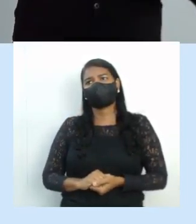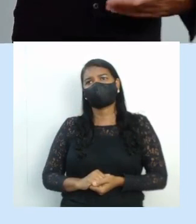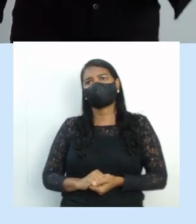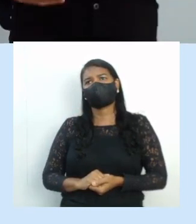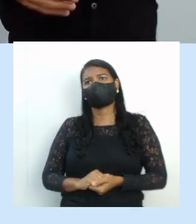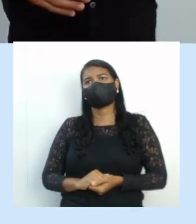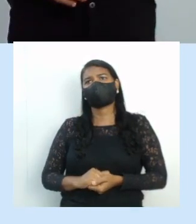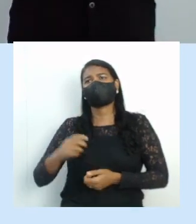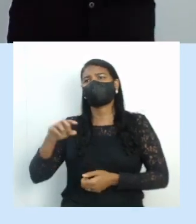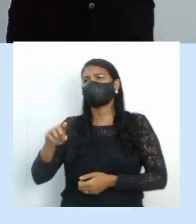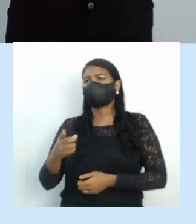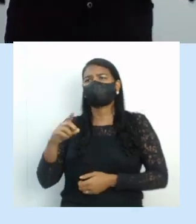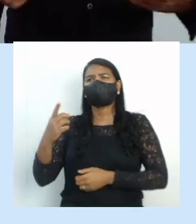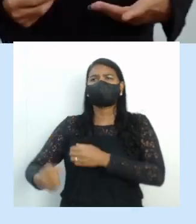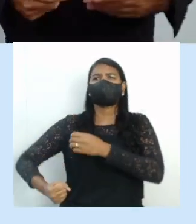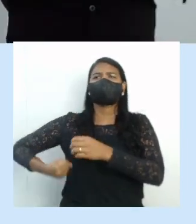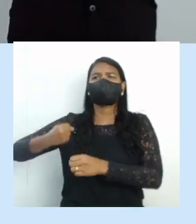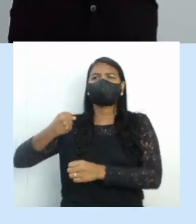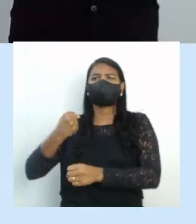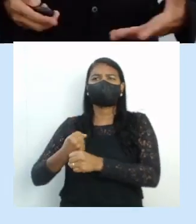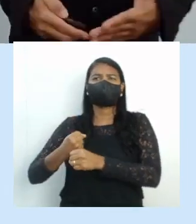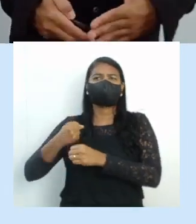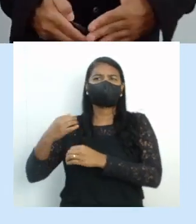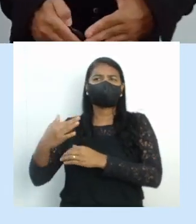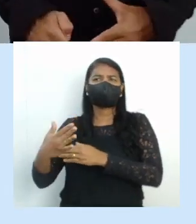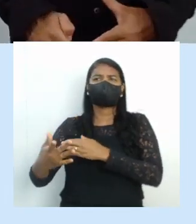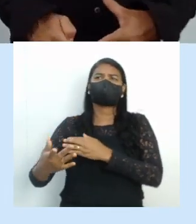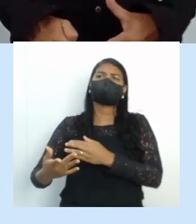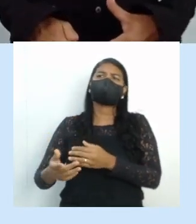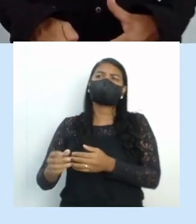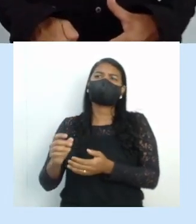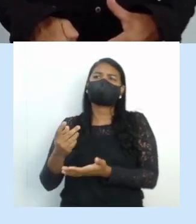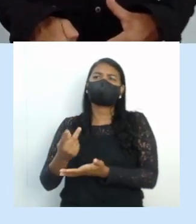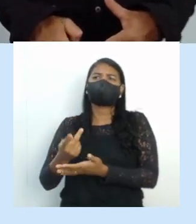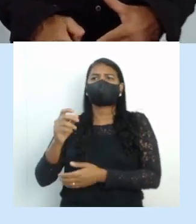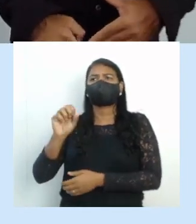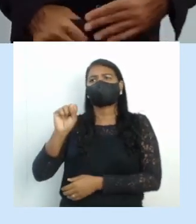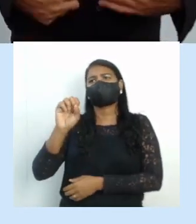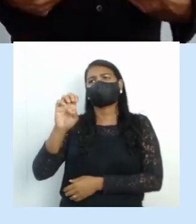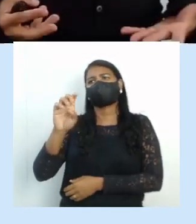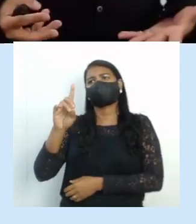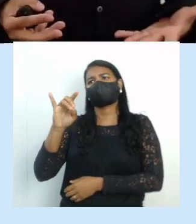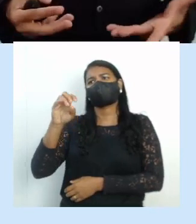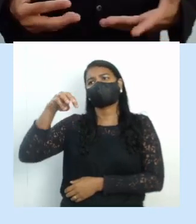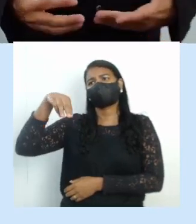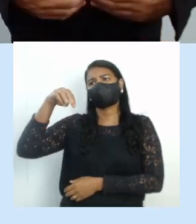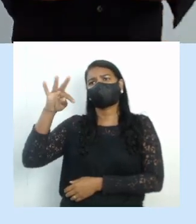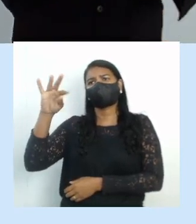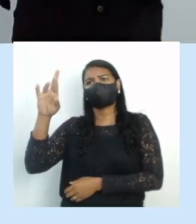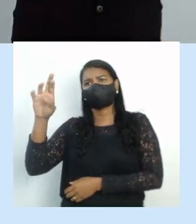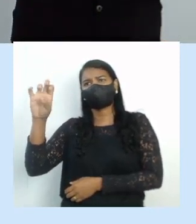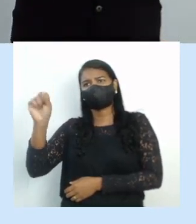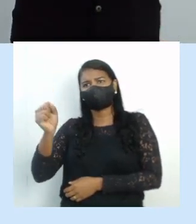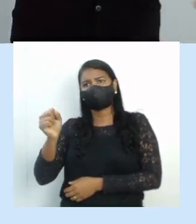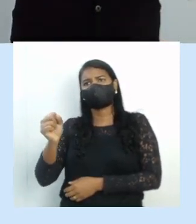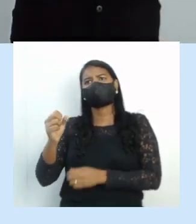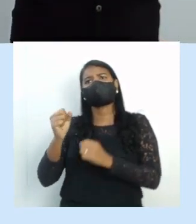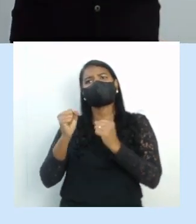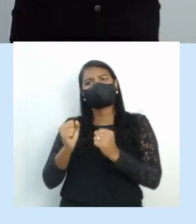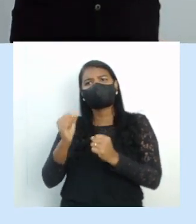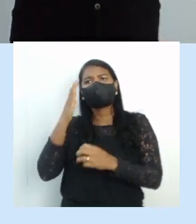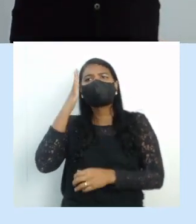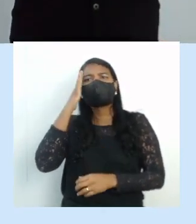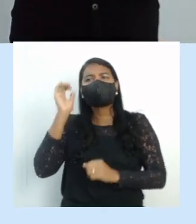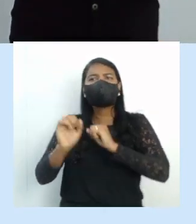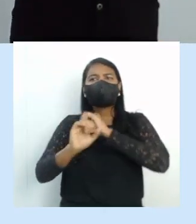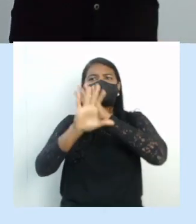de anos, vão dar origem às rochas sedimentares. E assim, a gente pode ali,